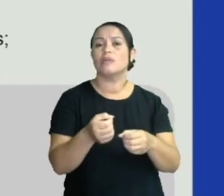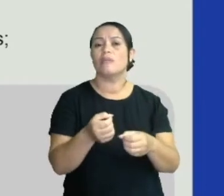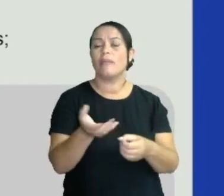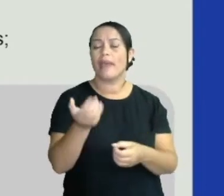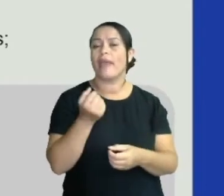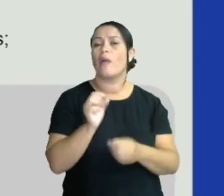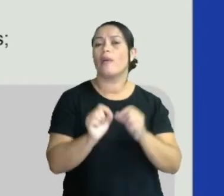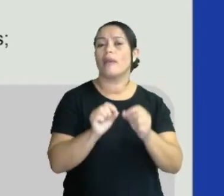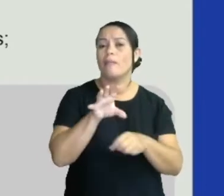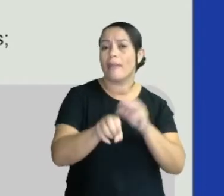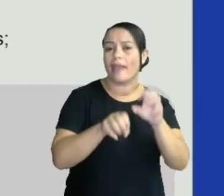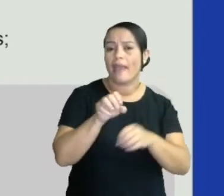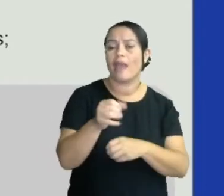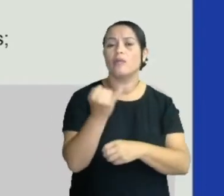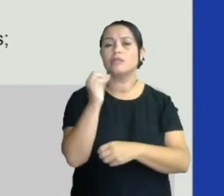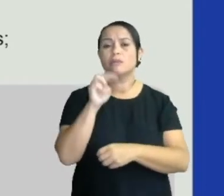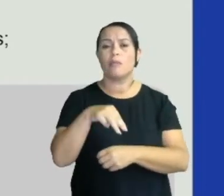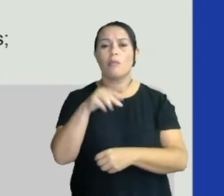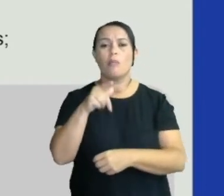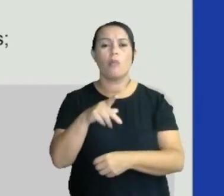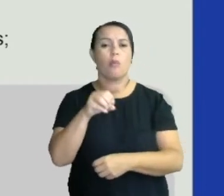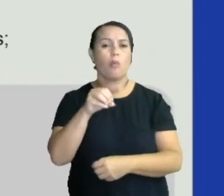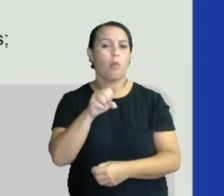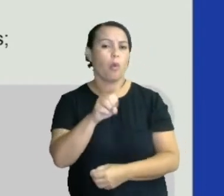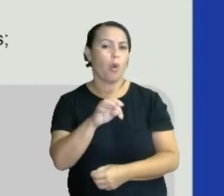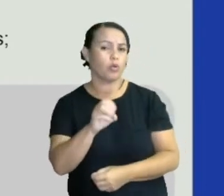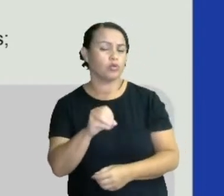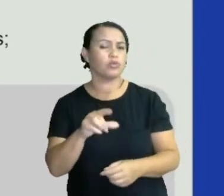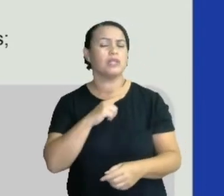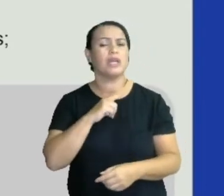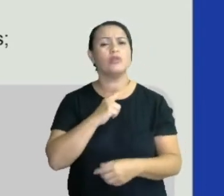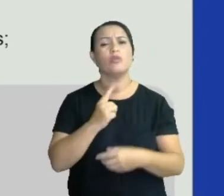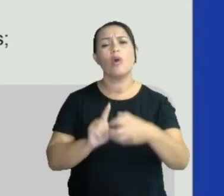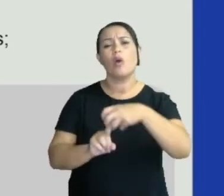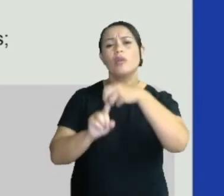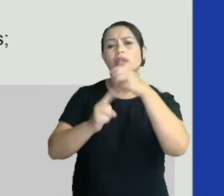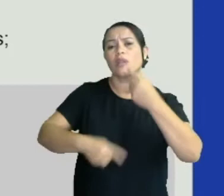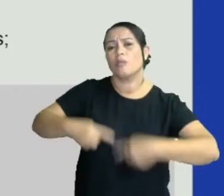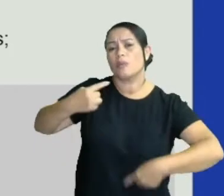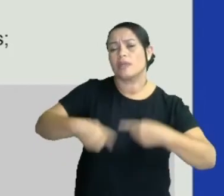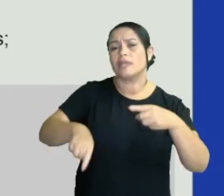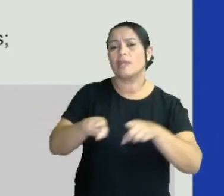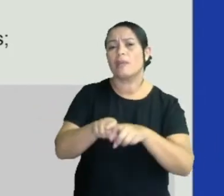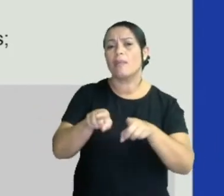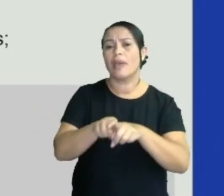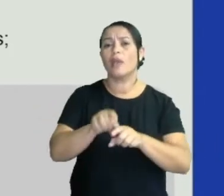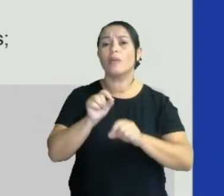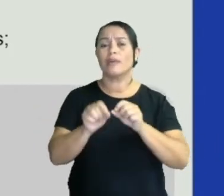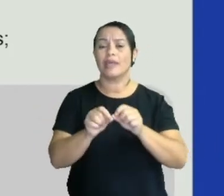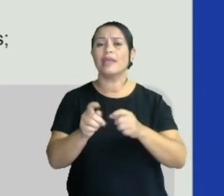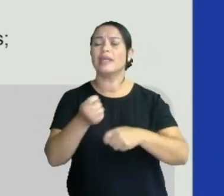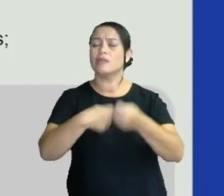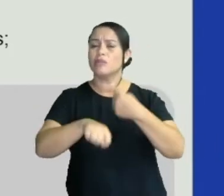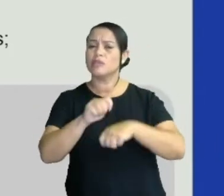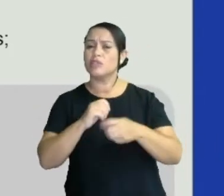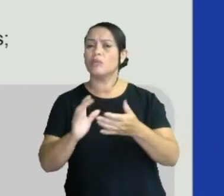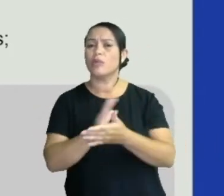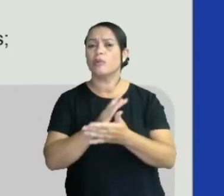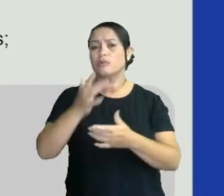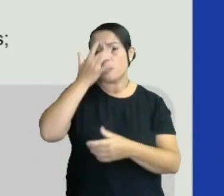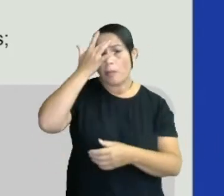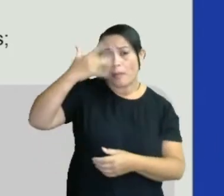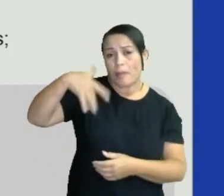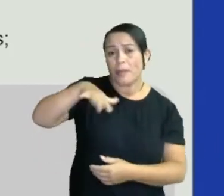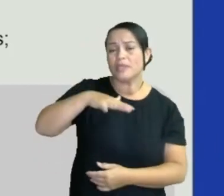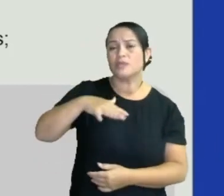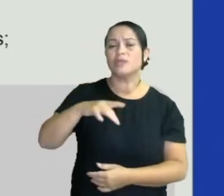uma unidade política regida, ou seja, dominada e administrada por funcionários que